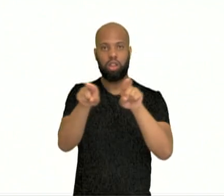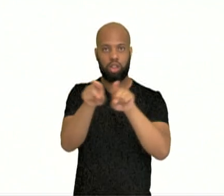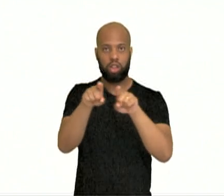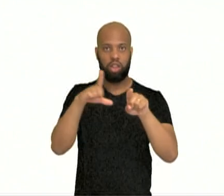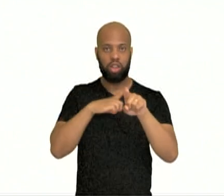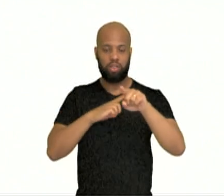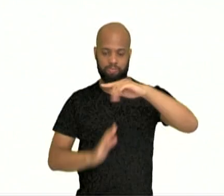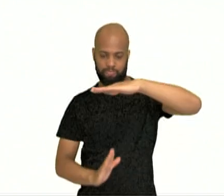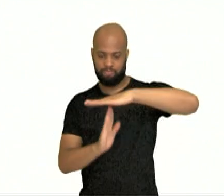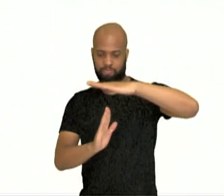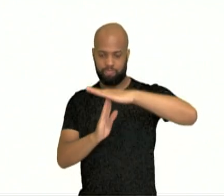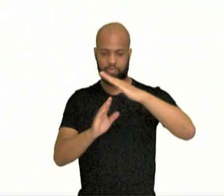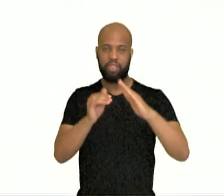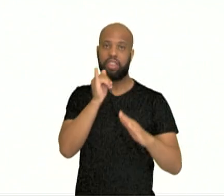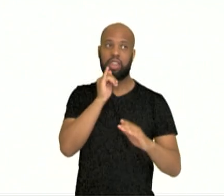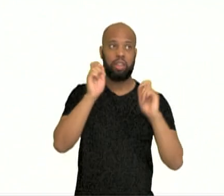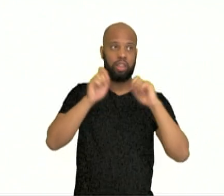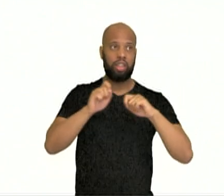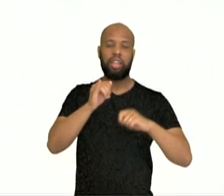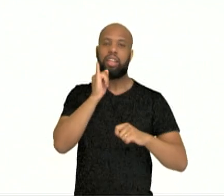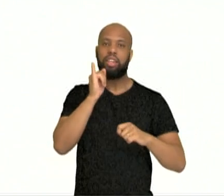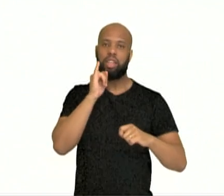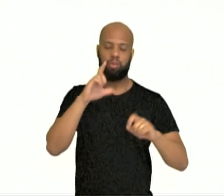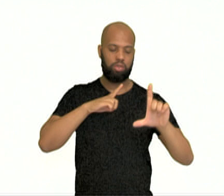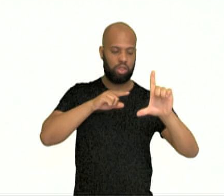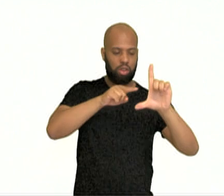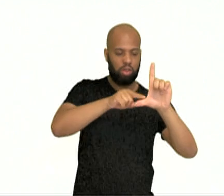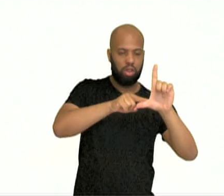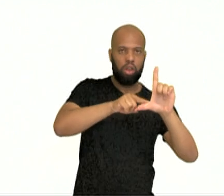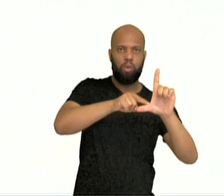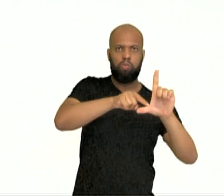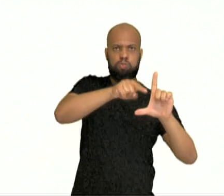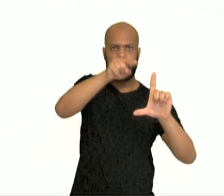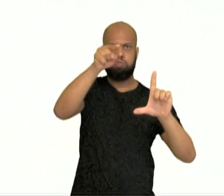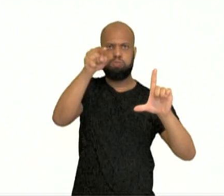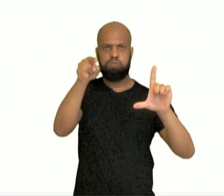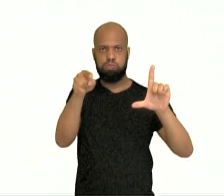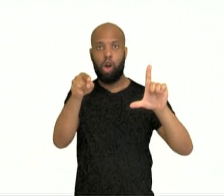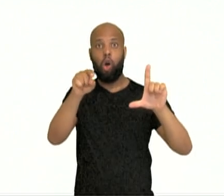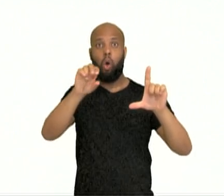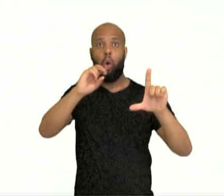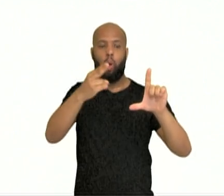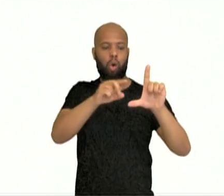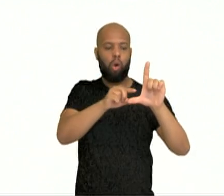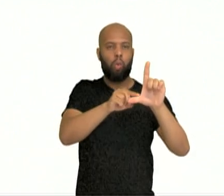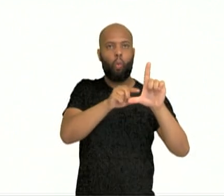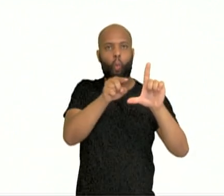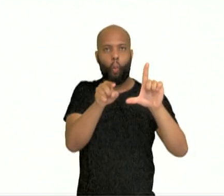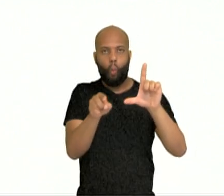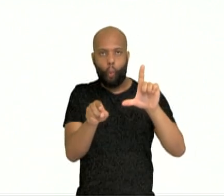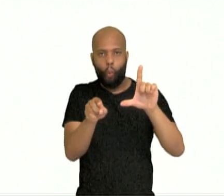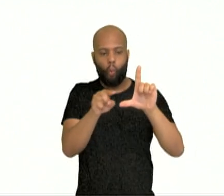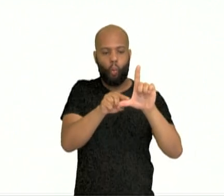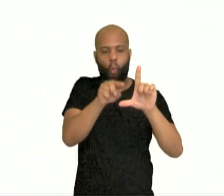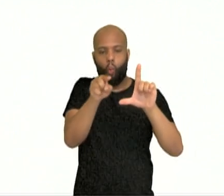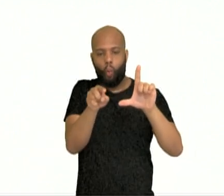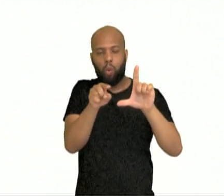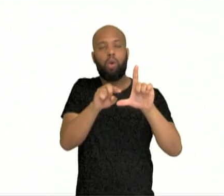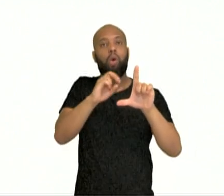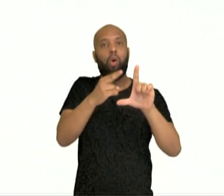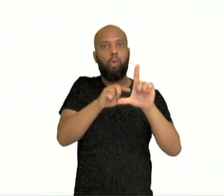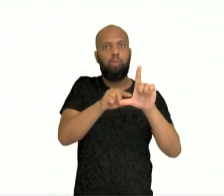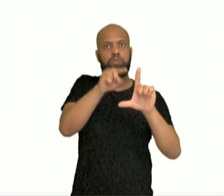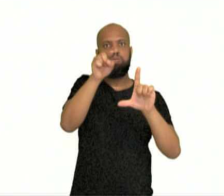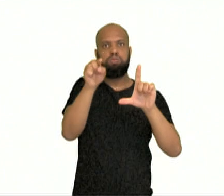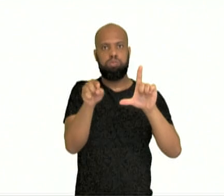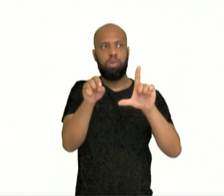pode ficar mais alto ou mais baixo, conforme a representação aqui na figura. Se eu